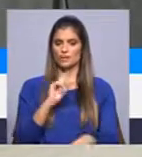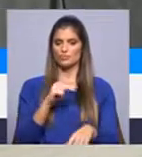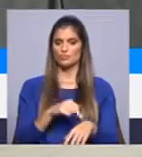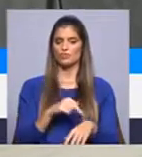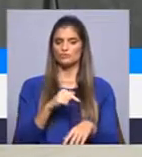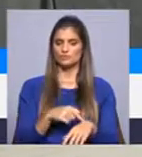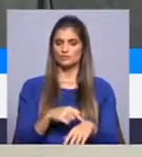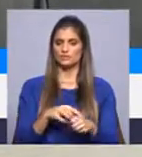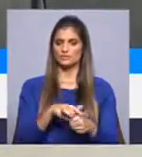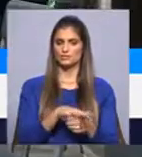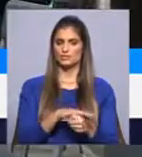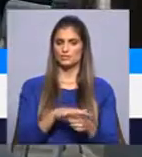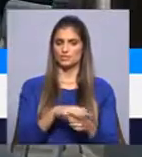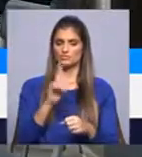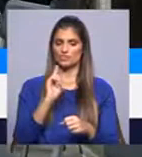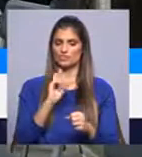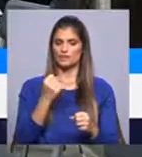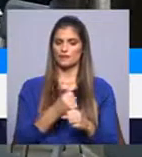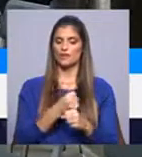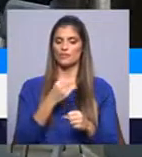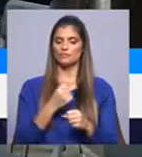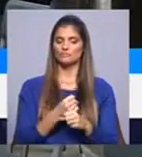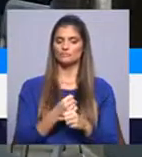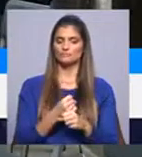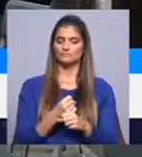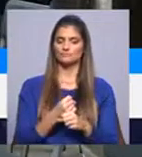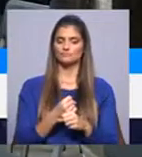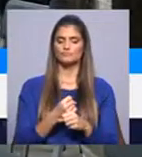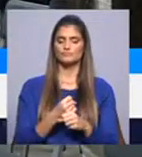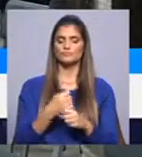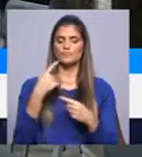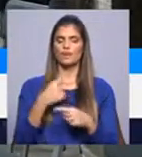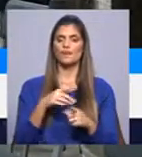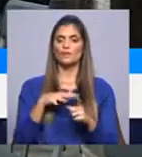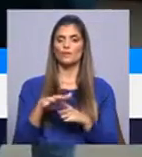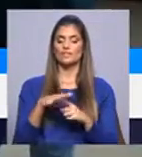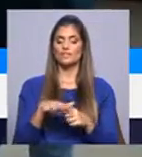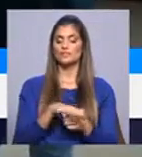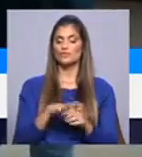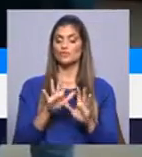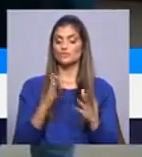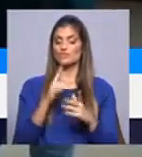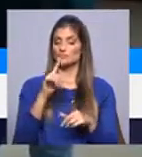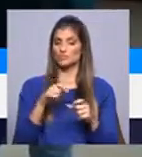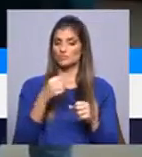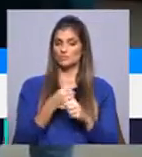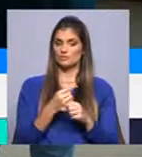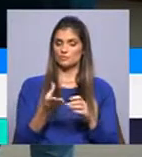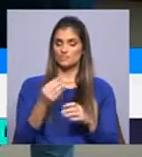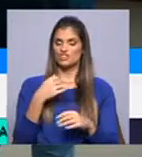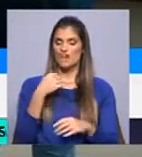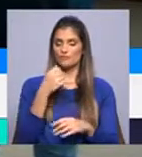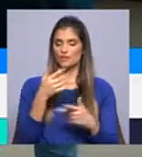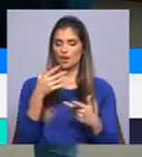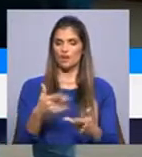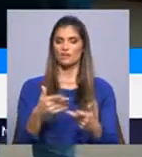que a situação das mulheres trabalhadoras é o reflexo da situação geral dos trabalhadores, mas mais agravada,